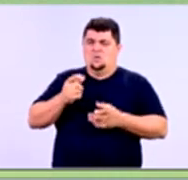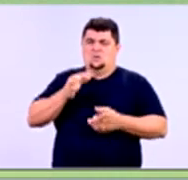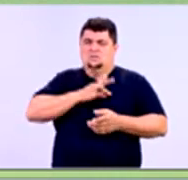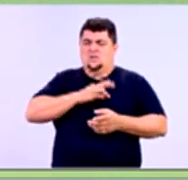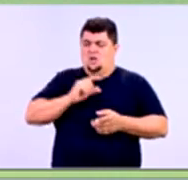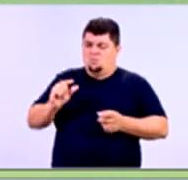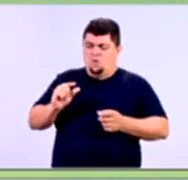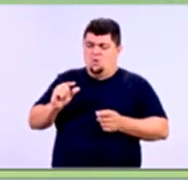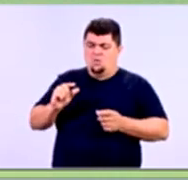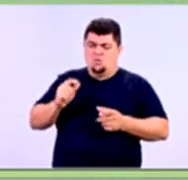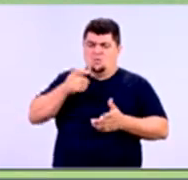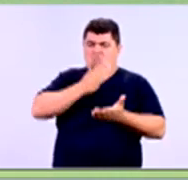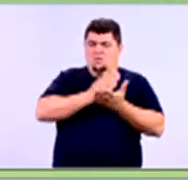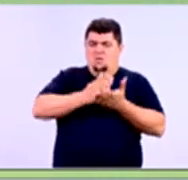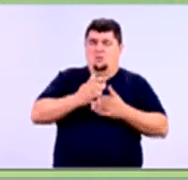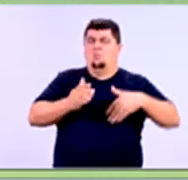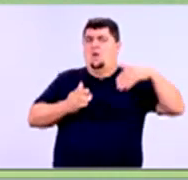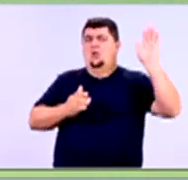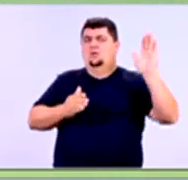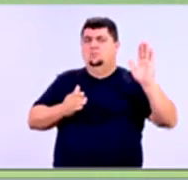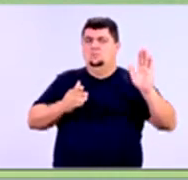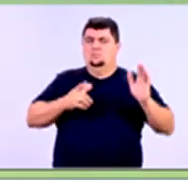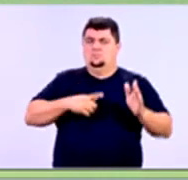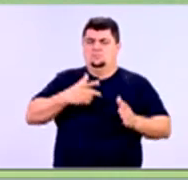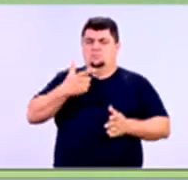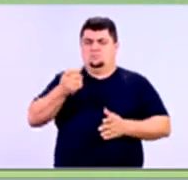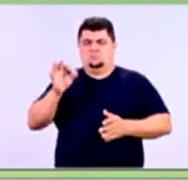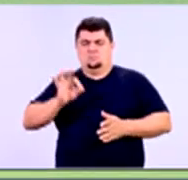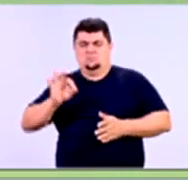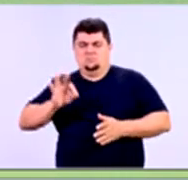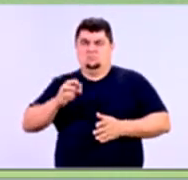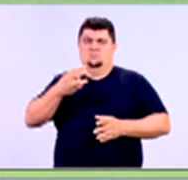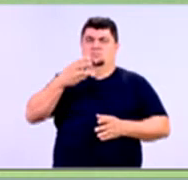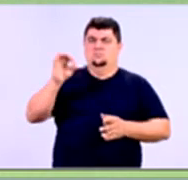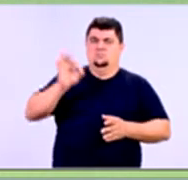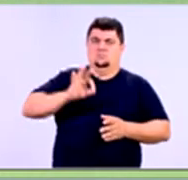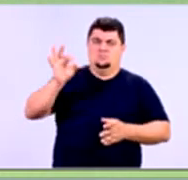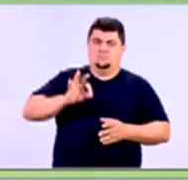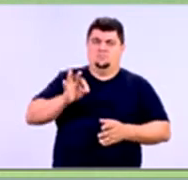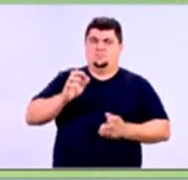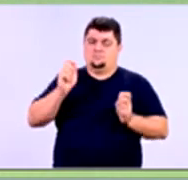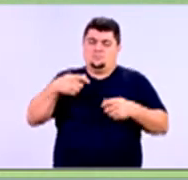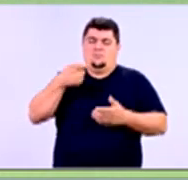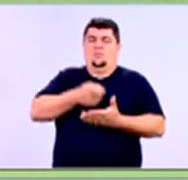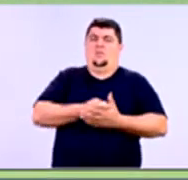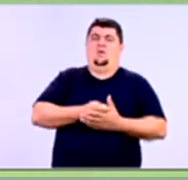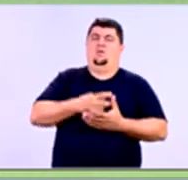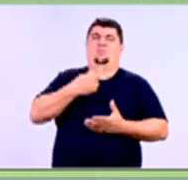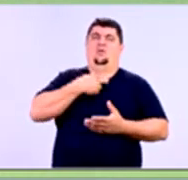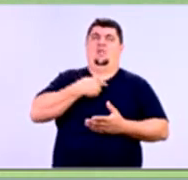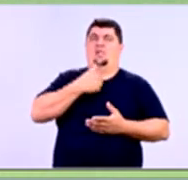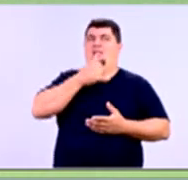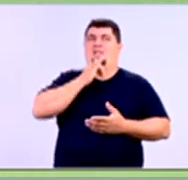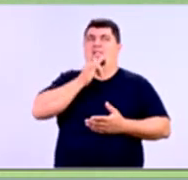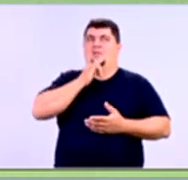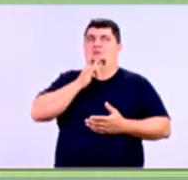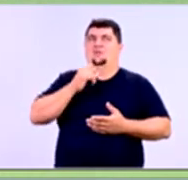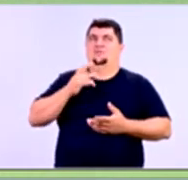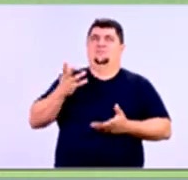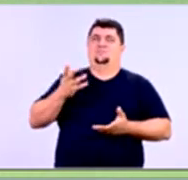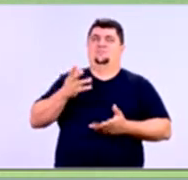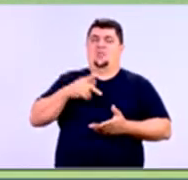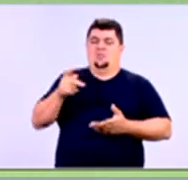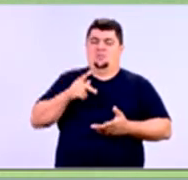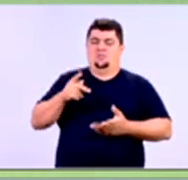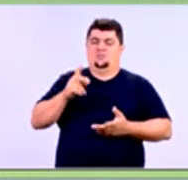fazer uma parcela de no máximo 20% ou 30% da sua renda. Então, eu não posso vender, por exemplo, eu como professora